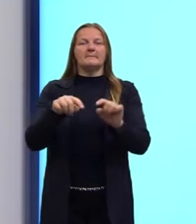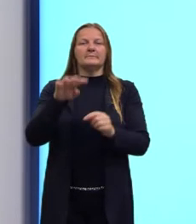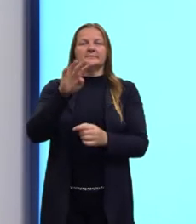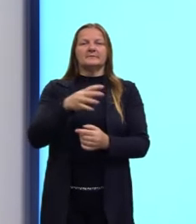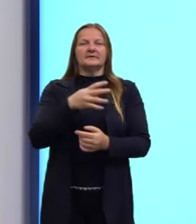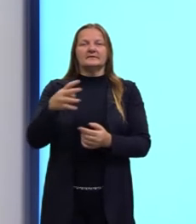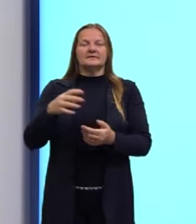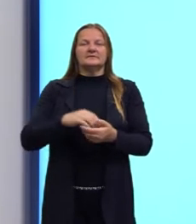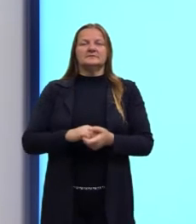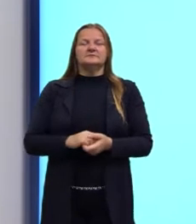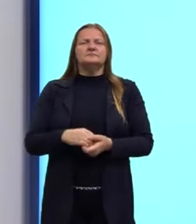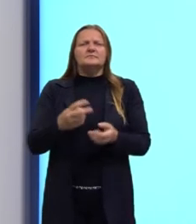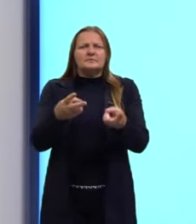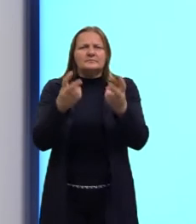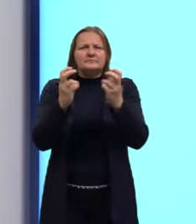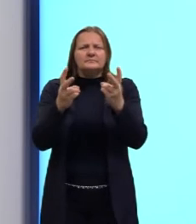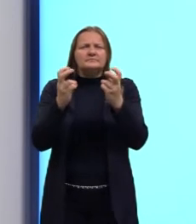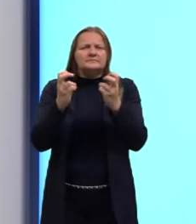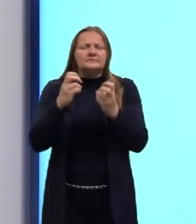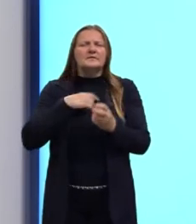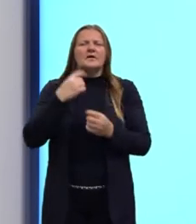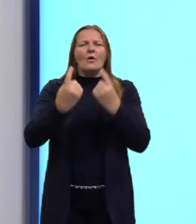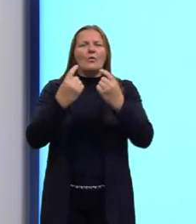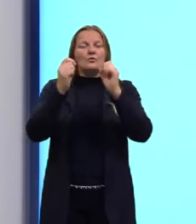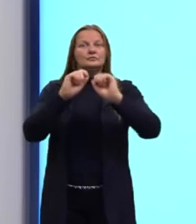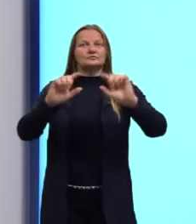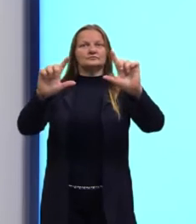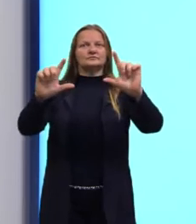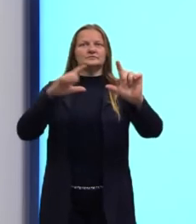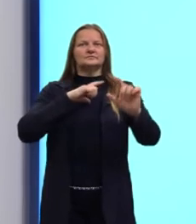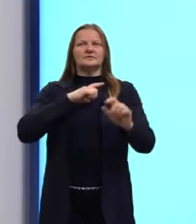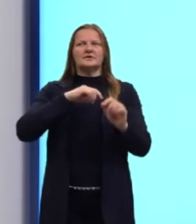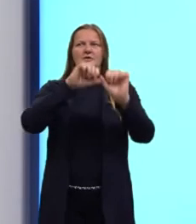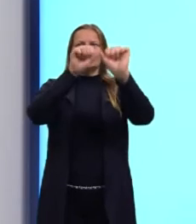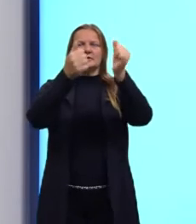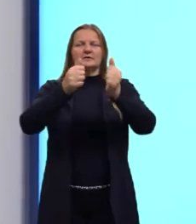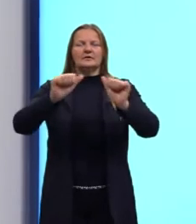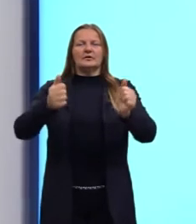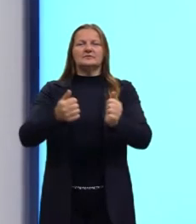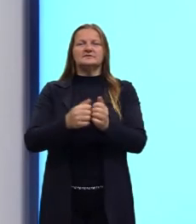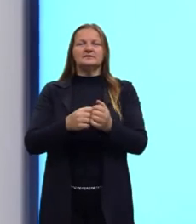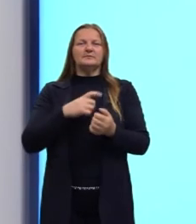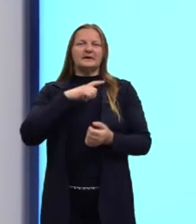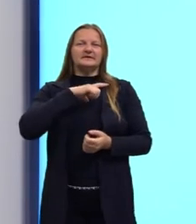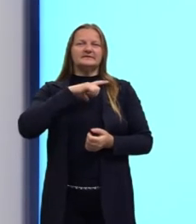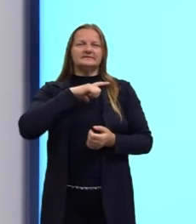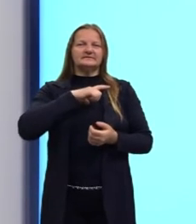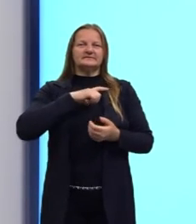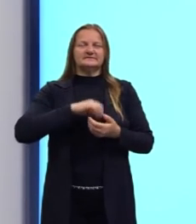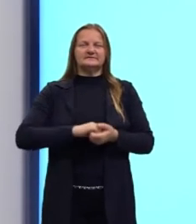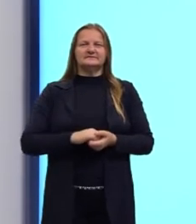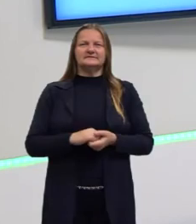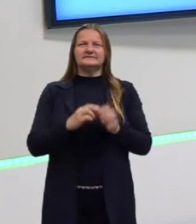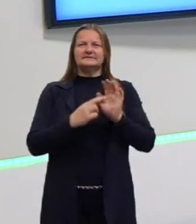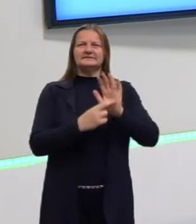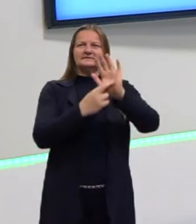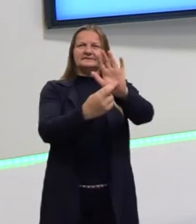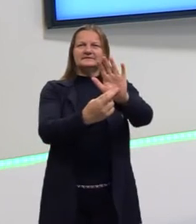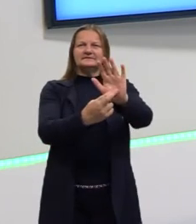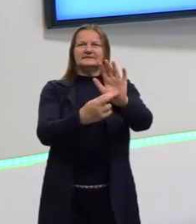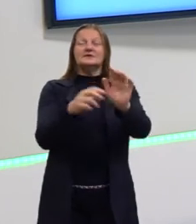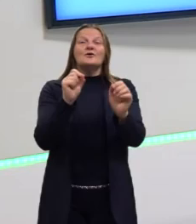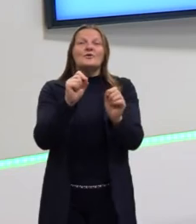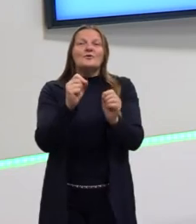Vocês vão notar que em alguns slides eu deixei a imagem de um livro que foi o livro que eu utilizei né para